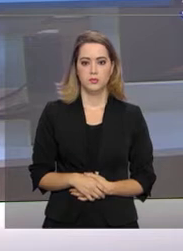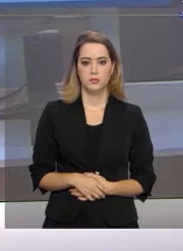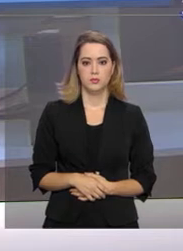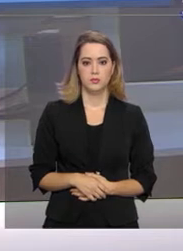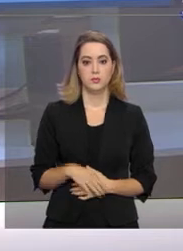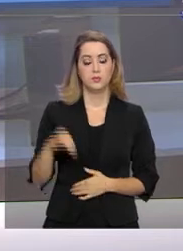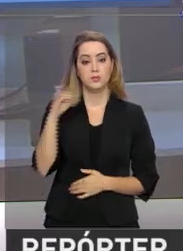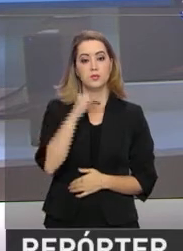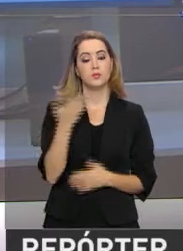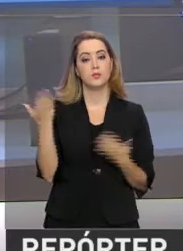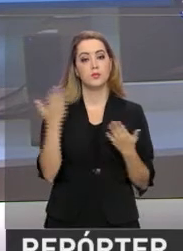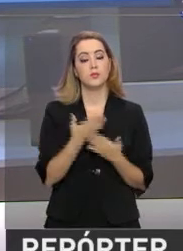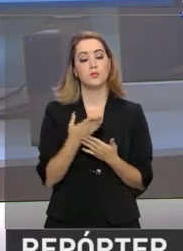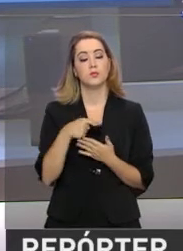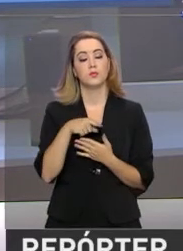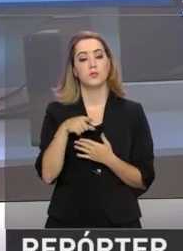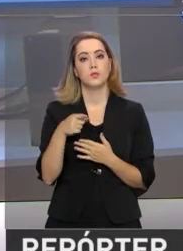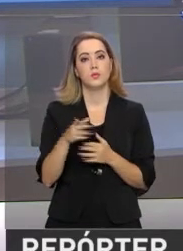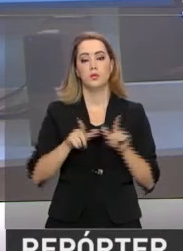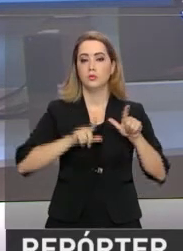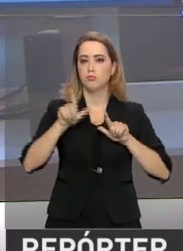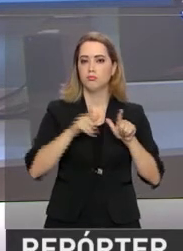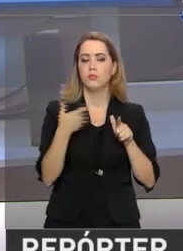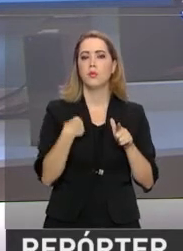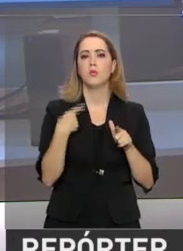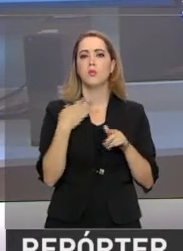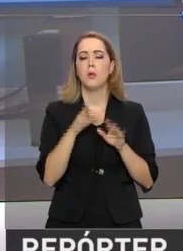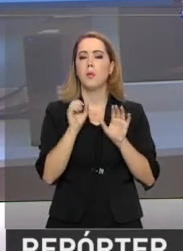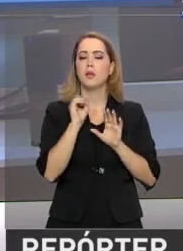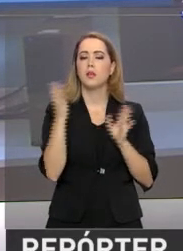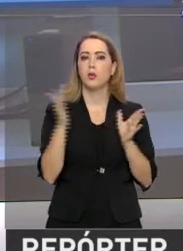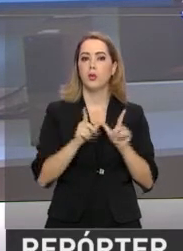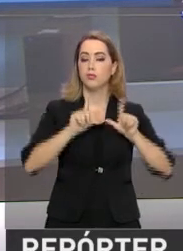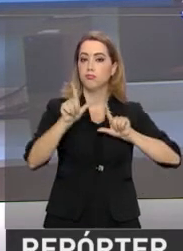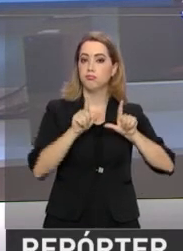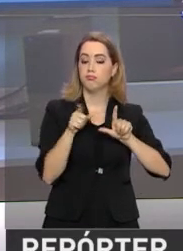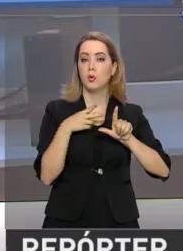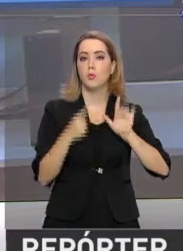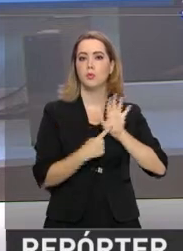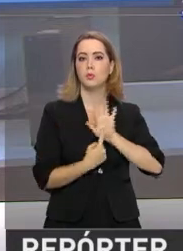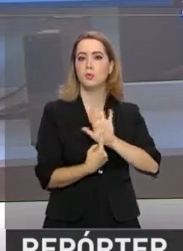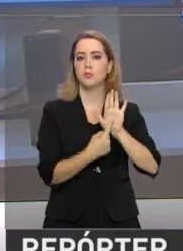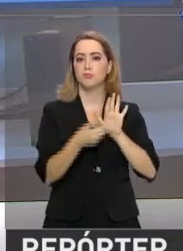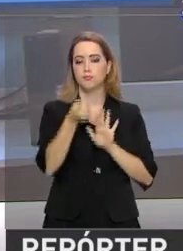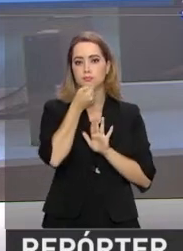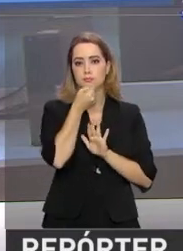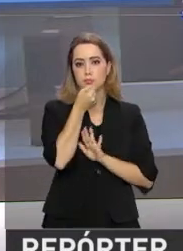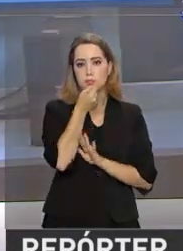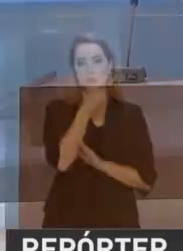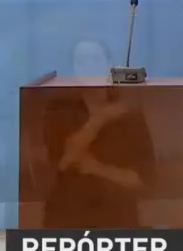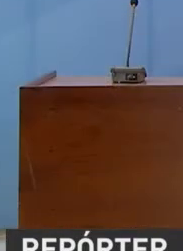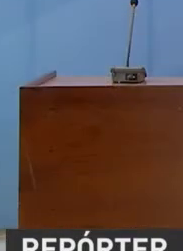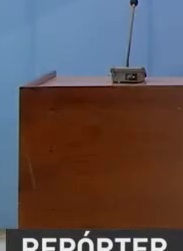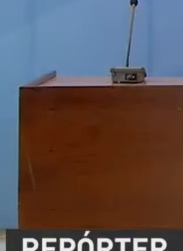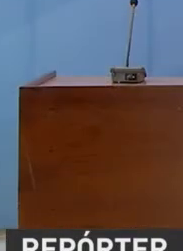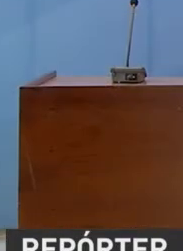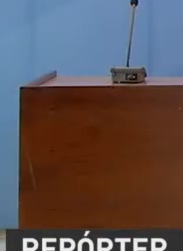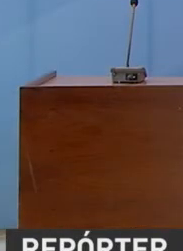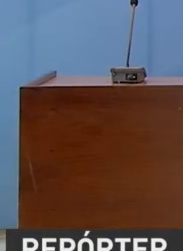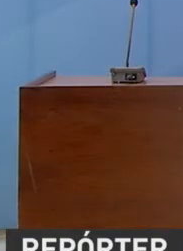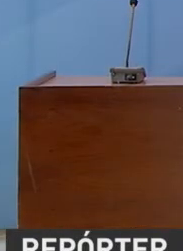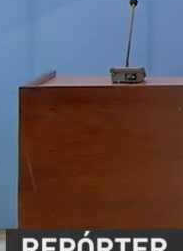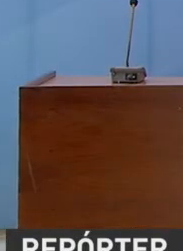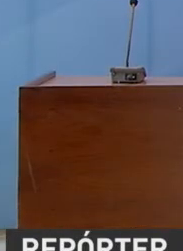lá voltamos a interromper a nossa programação para transmitir ao vivo a entrevista coletiva do ministro do desenvolvimento social e